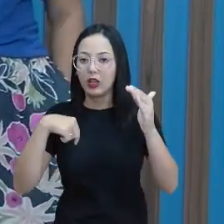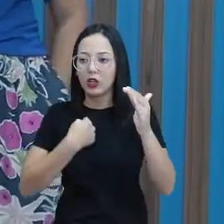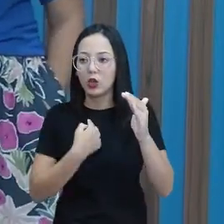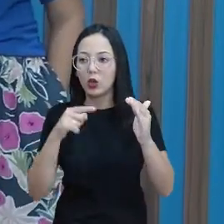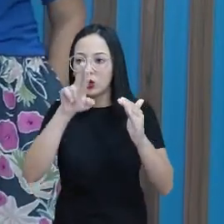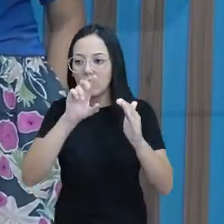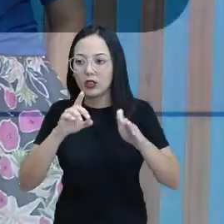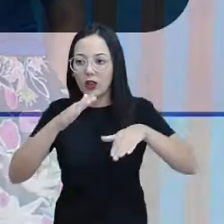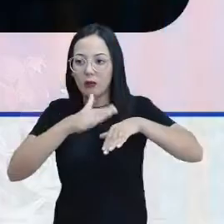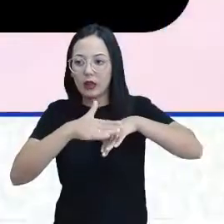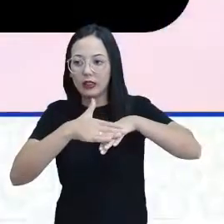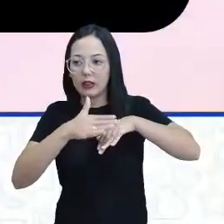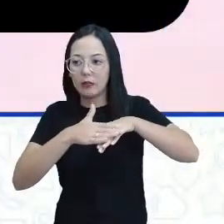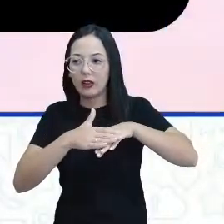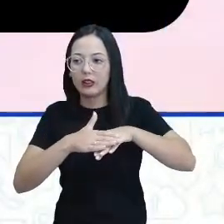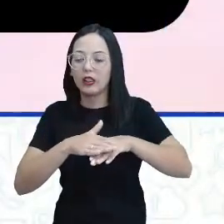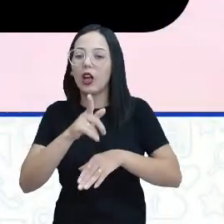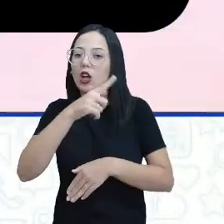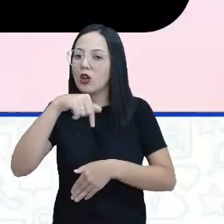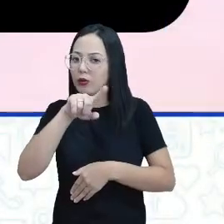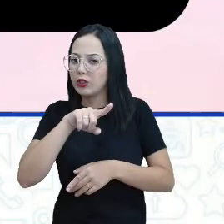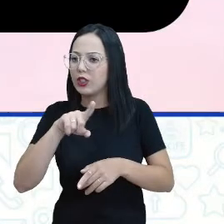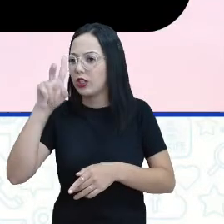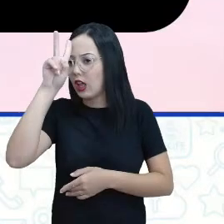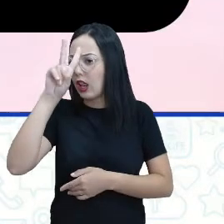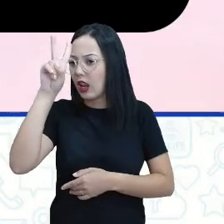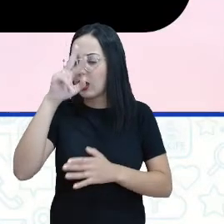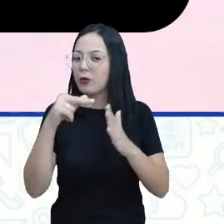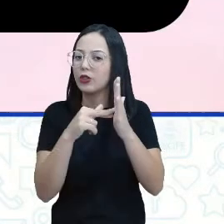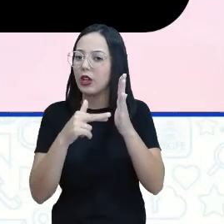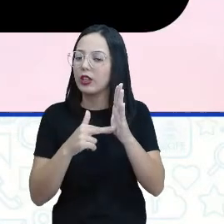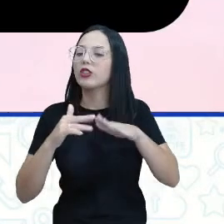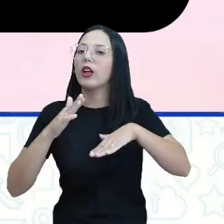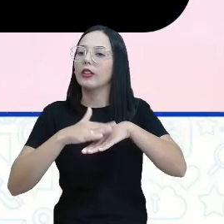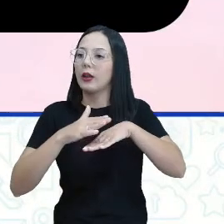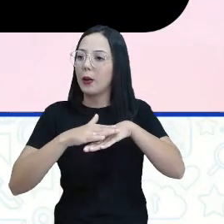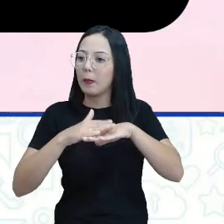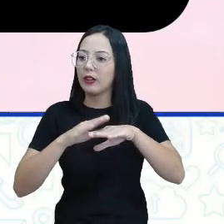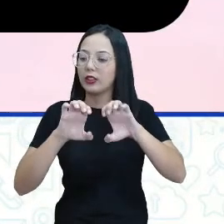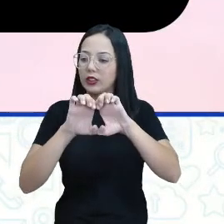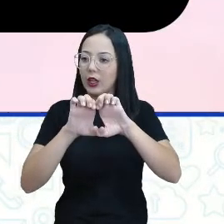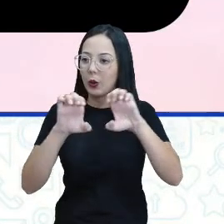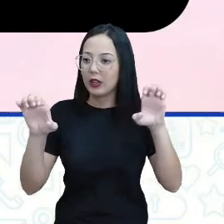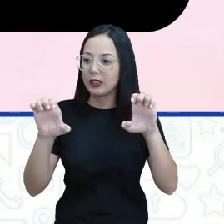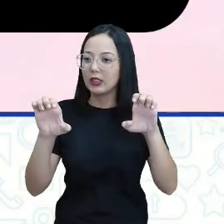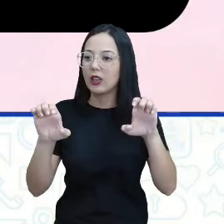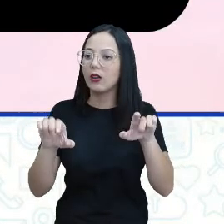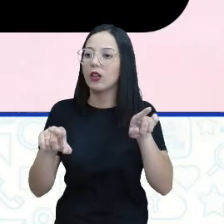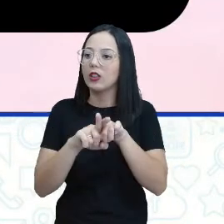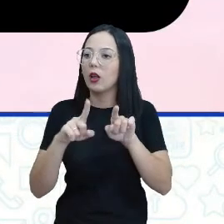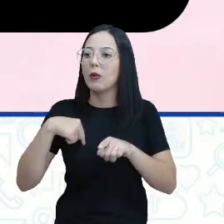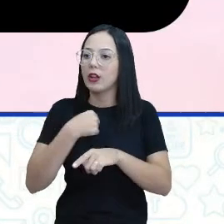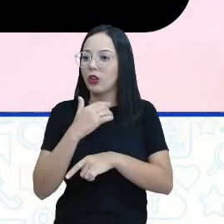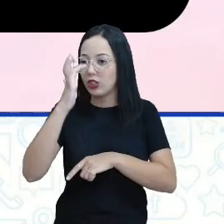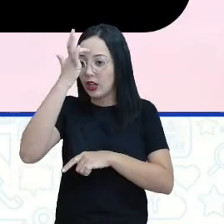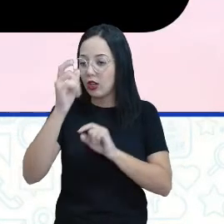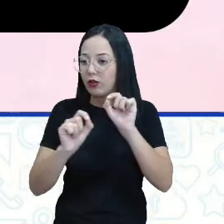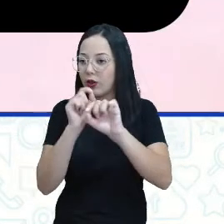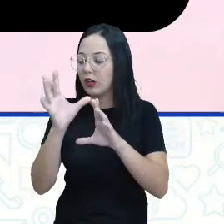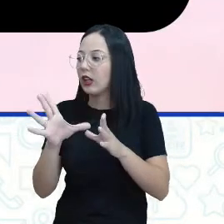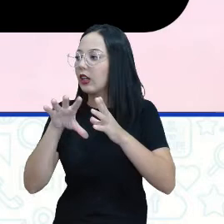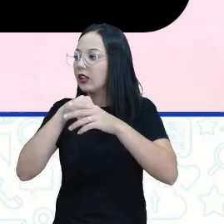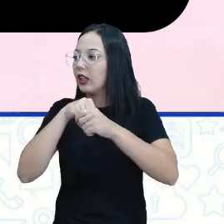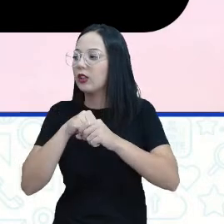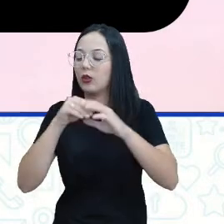em matemática. Vocês lembram as regras matemáticas das equações? De primeiro resolve o que está dentro do